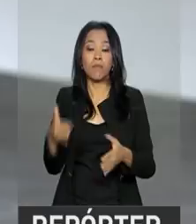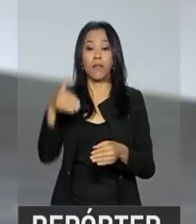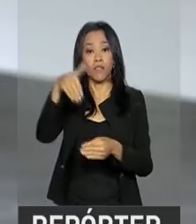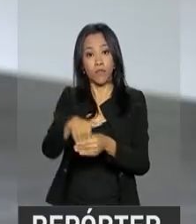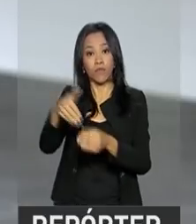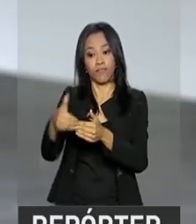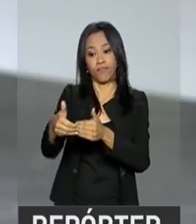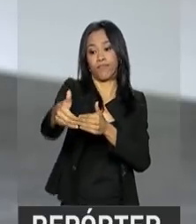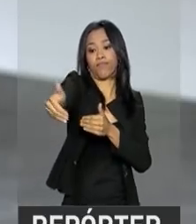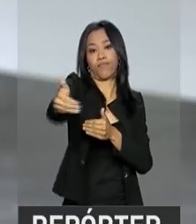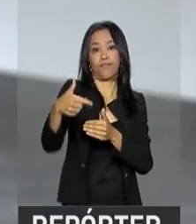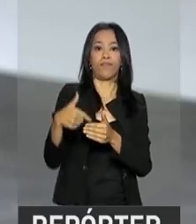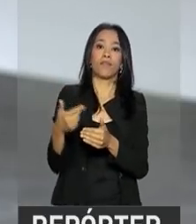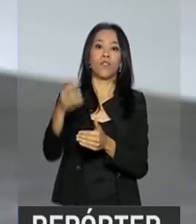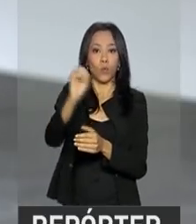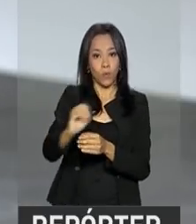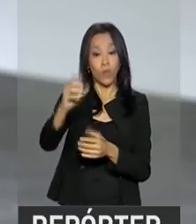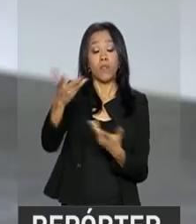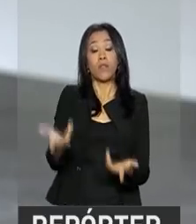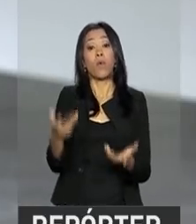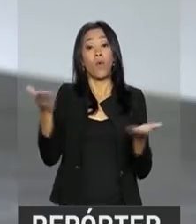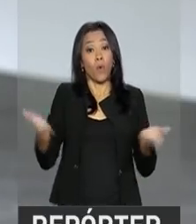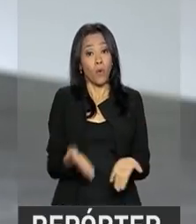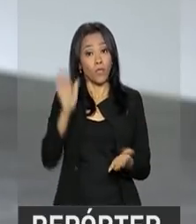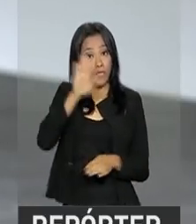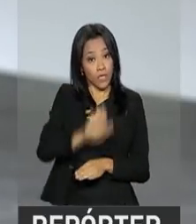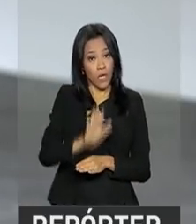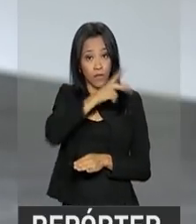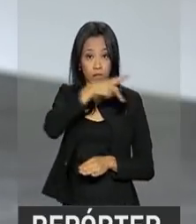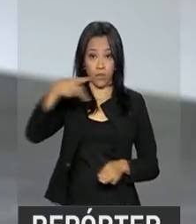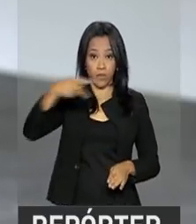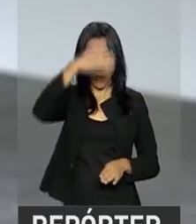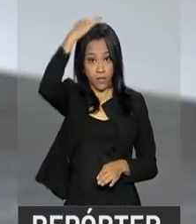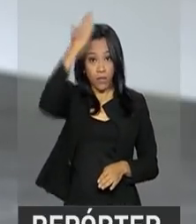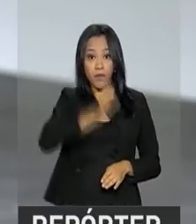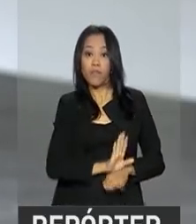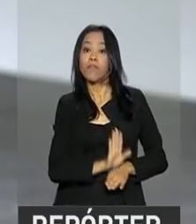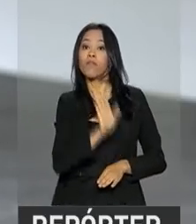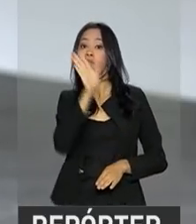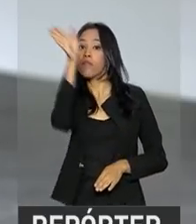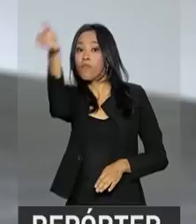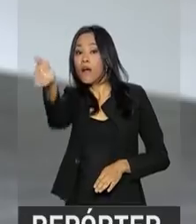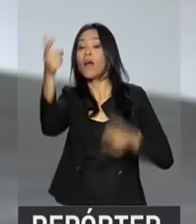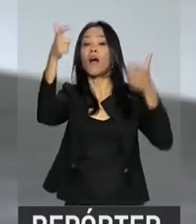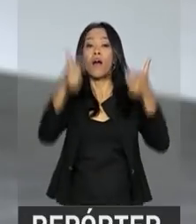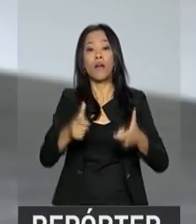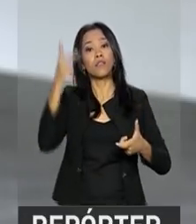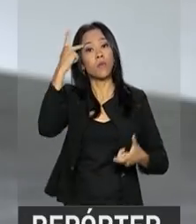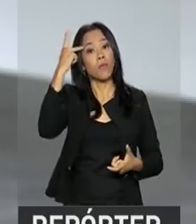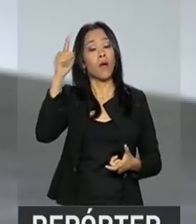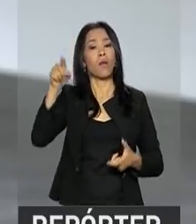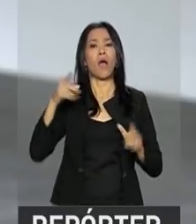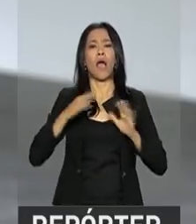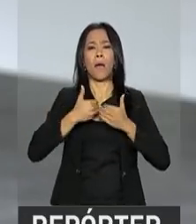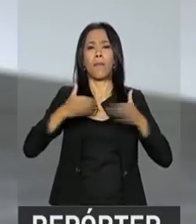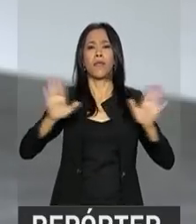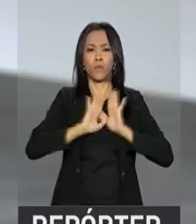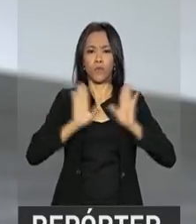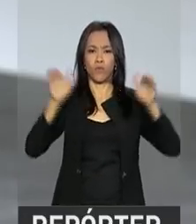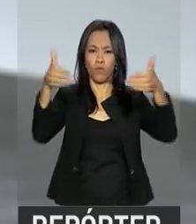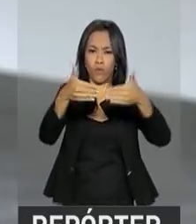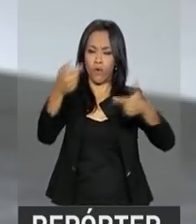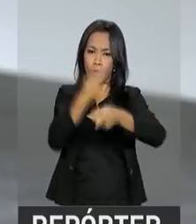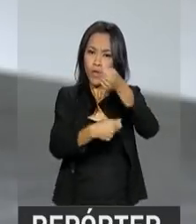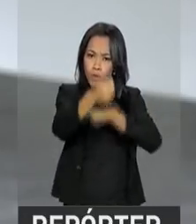Hoje, mais tarde, o presidente Michel Temer vai a São Paulo, onde vai participar da abertura do Fórum Econômico Brasil-Países Árabes. É